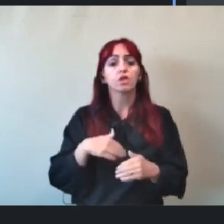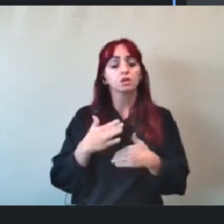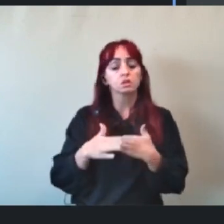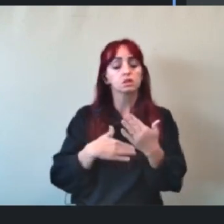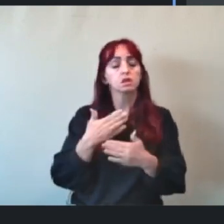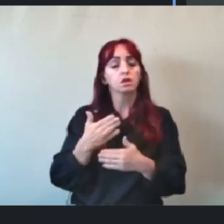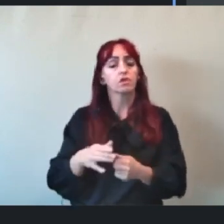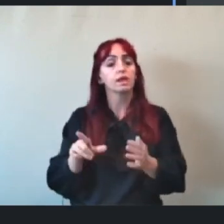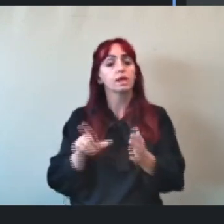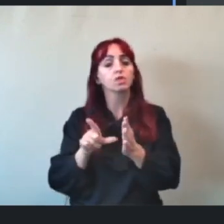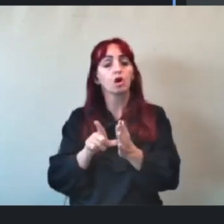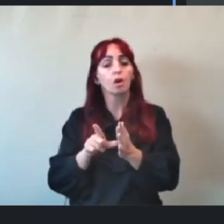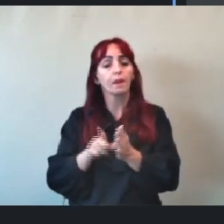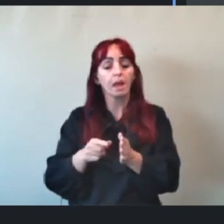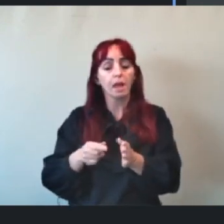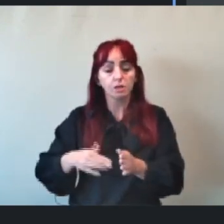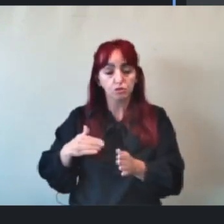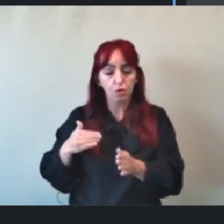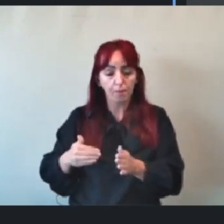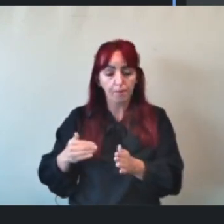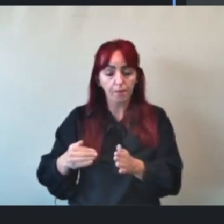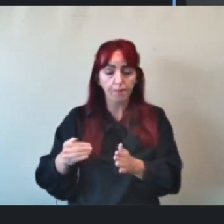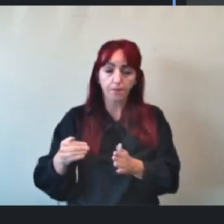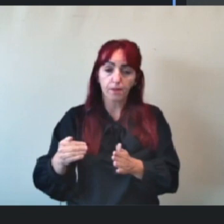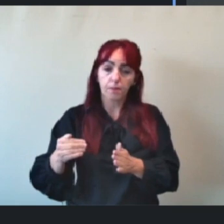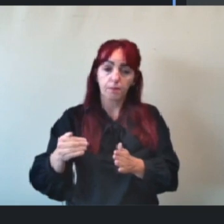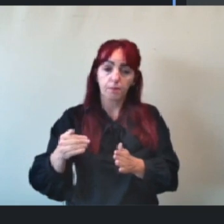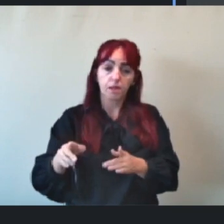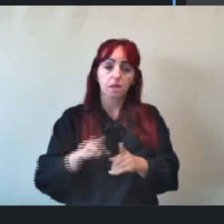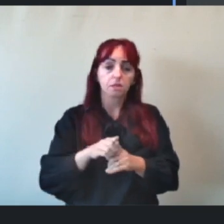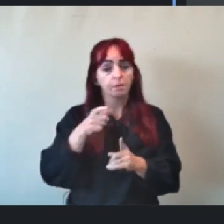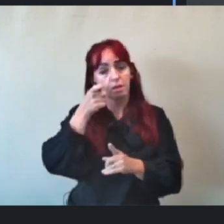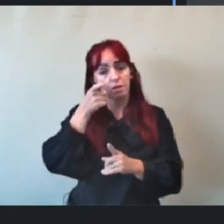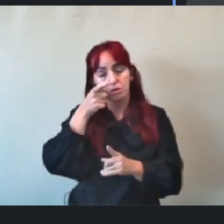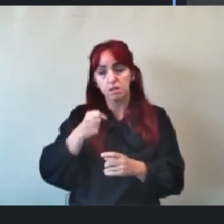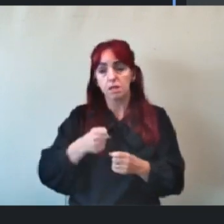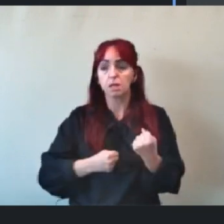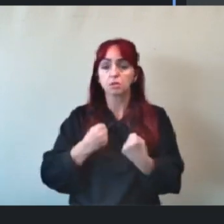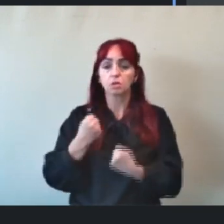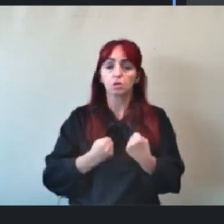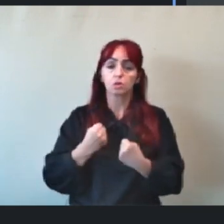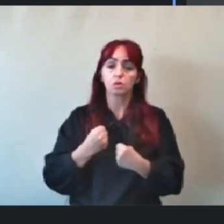via e o interesse do transporte coletivo conjugado.